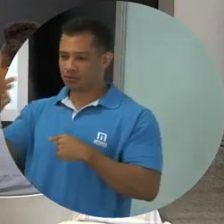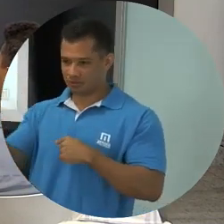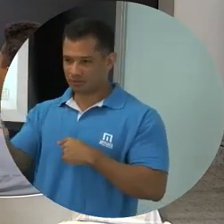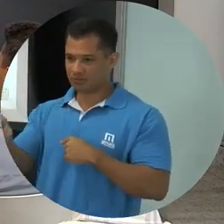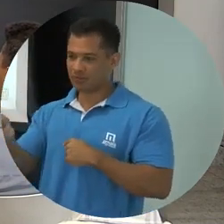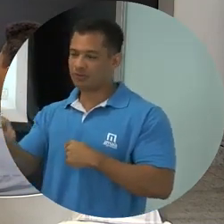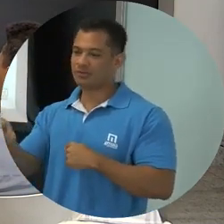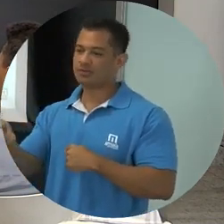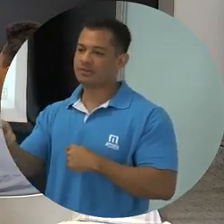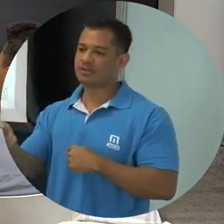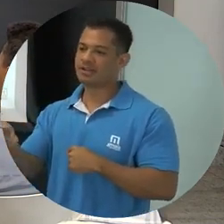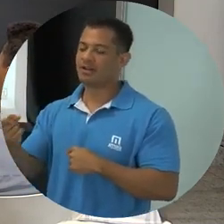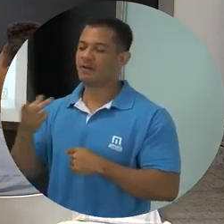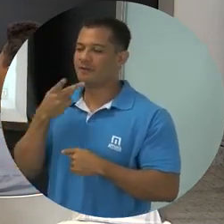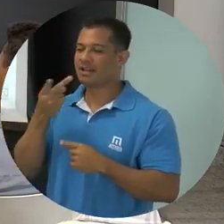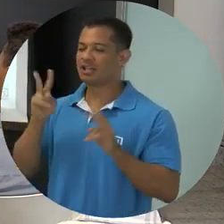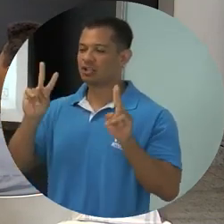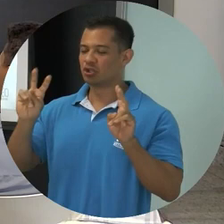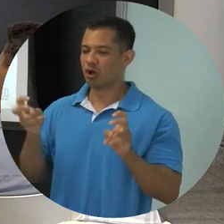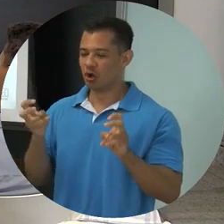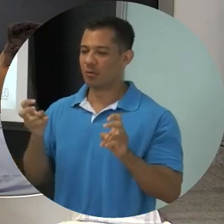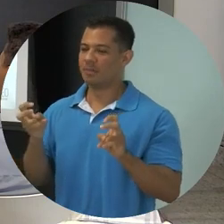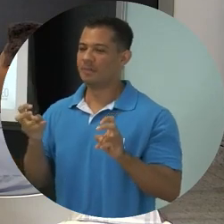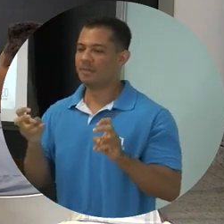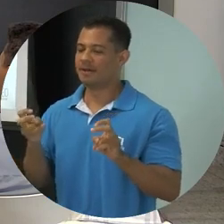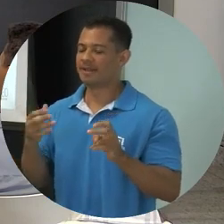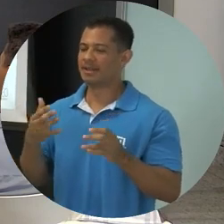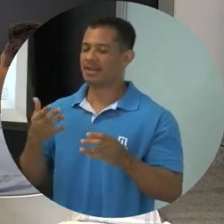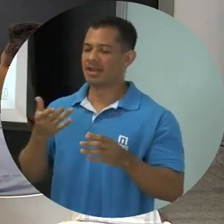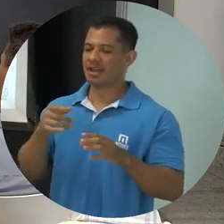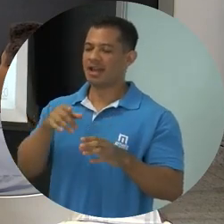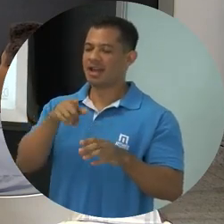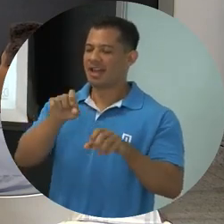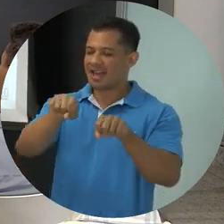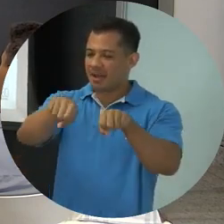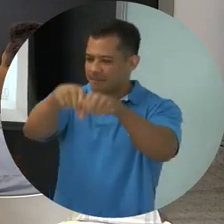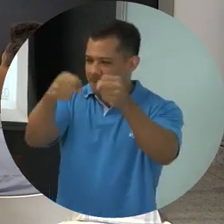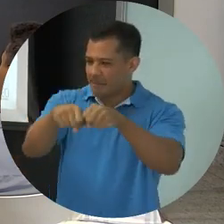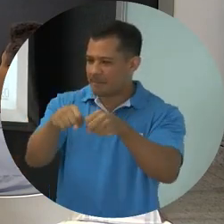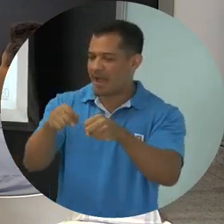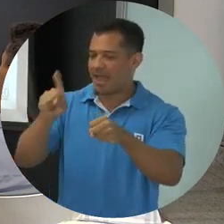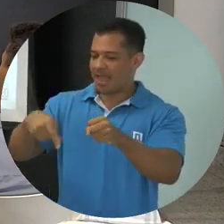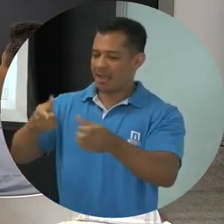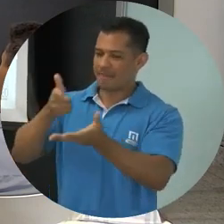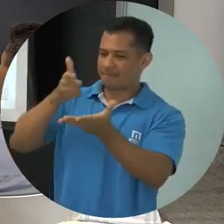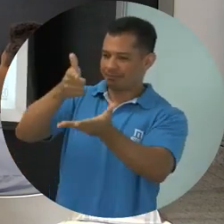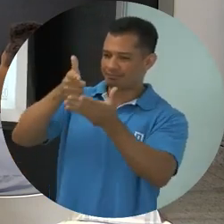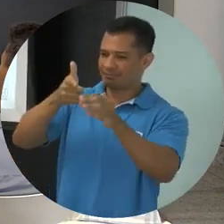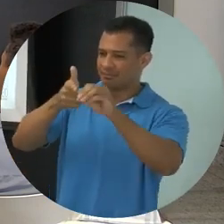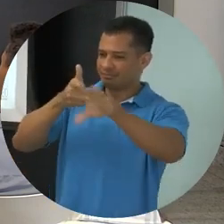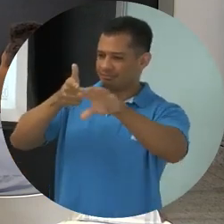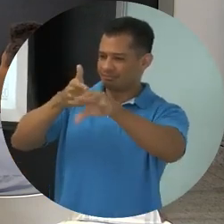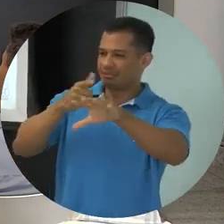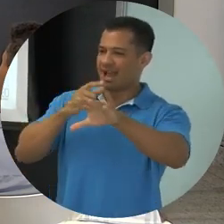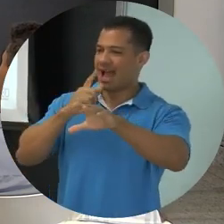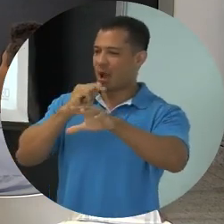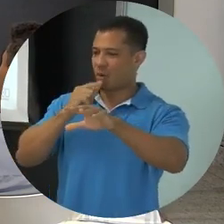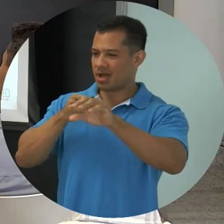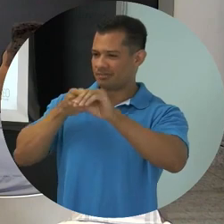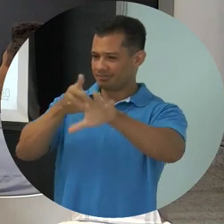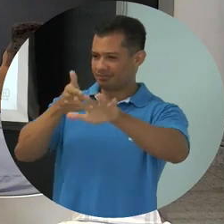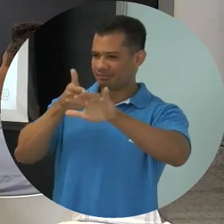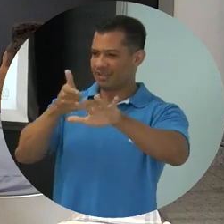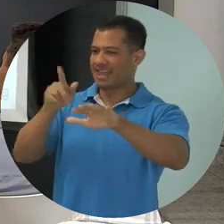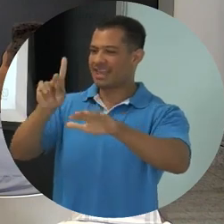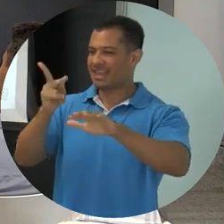vamos falar sobre a hidrodemolição para estruturas de concreto, uma tecnologia que a gente trouxe para o Brasil recentemente